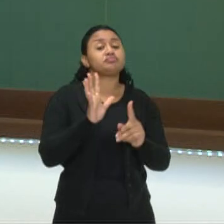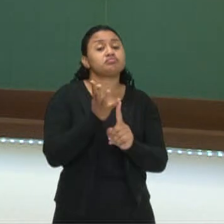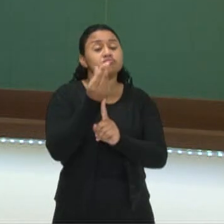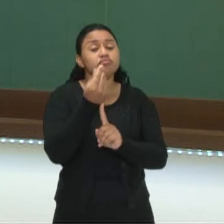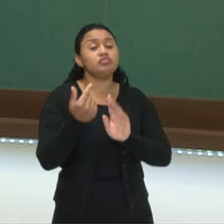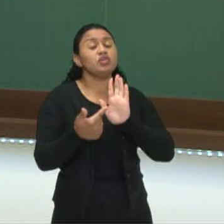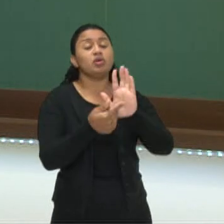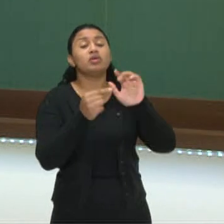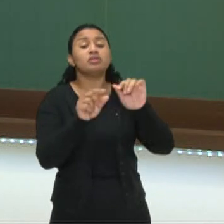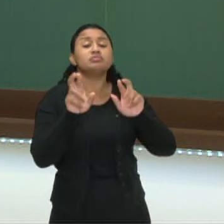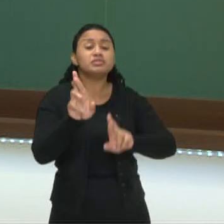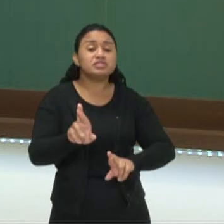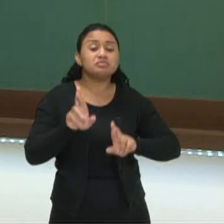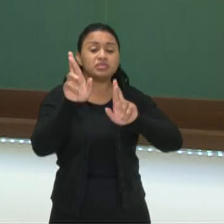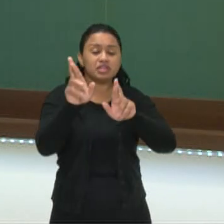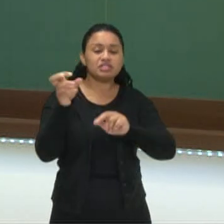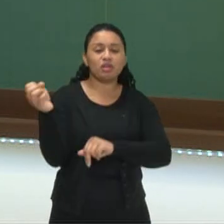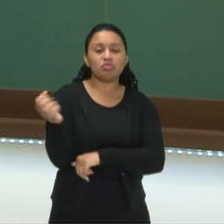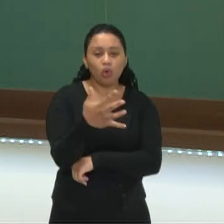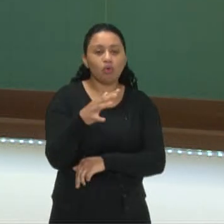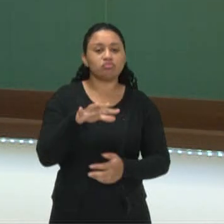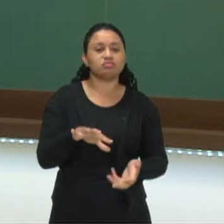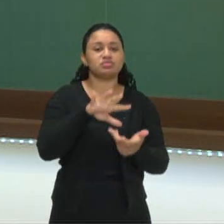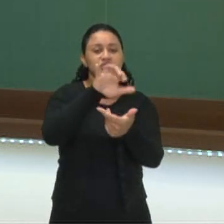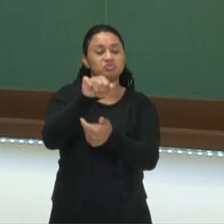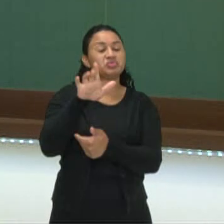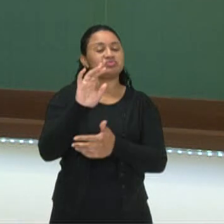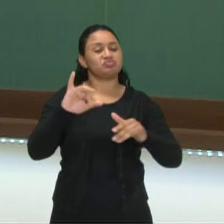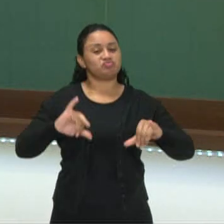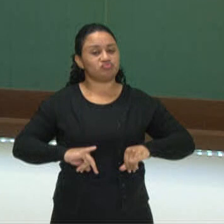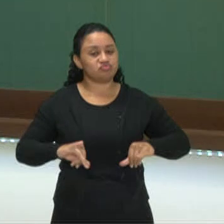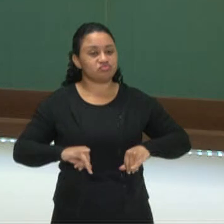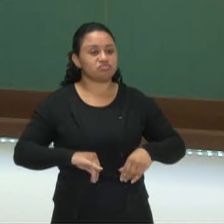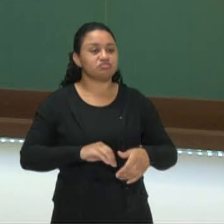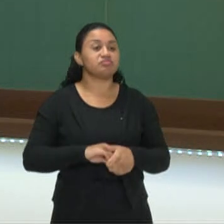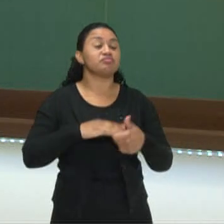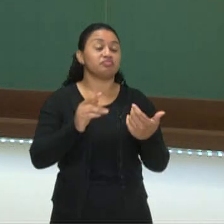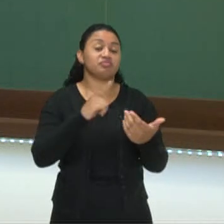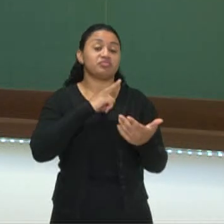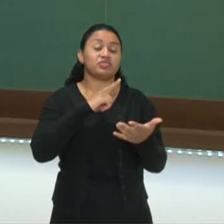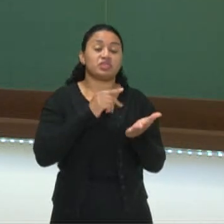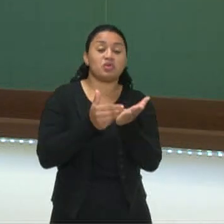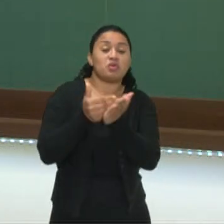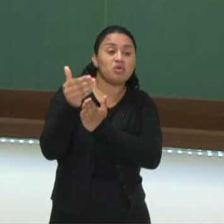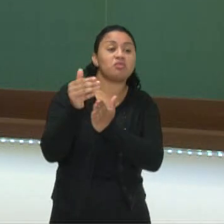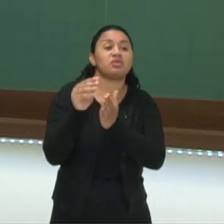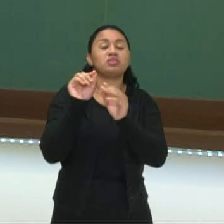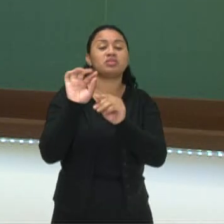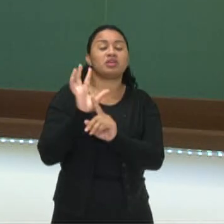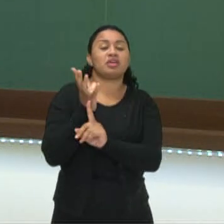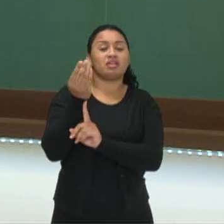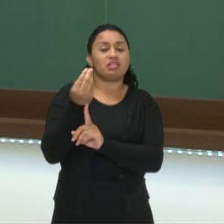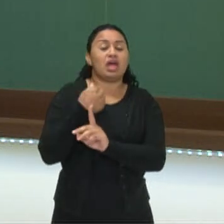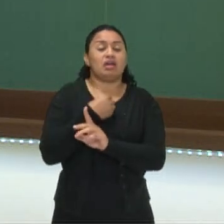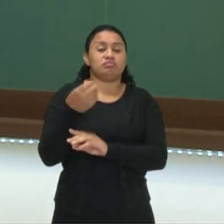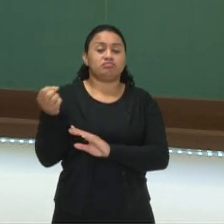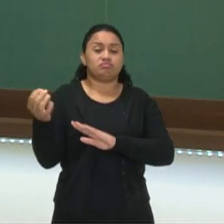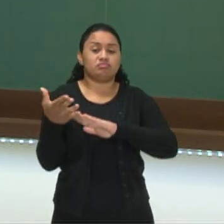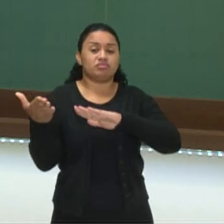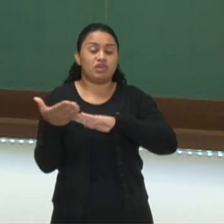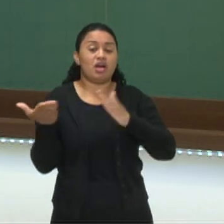uma esperança, trazer uma coisa nova para esse mundo muito sofrido. E nós temos então o início dessa arte moderna em solo americano